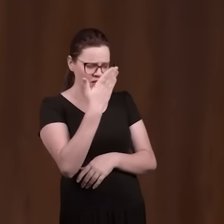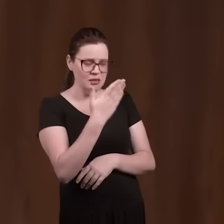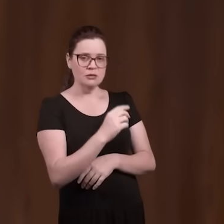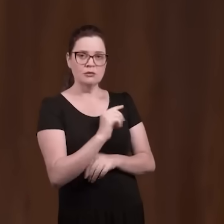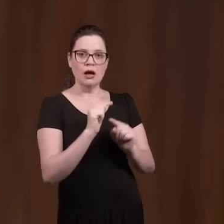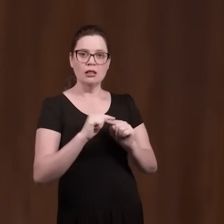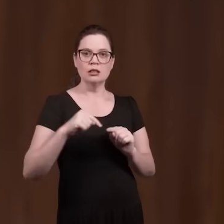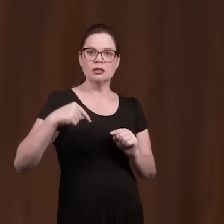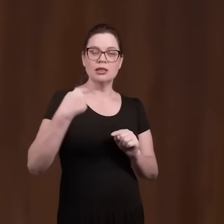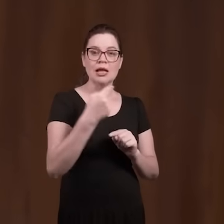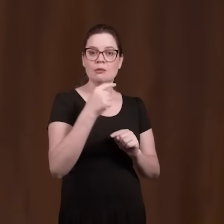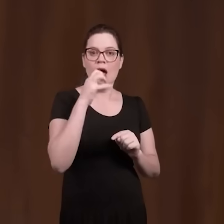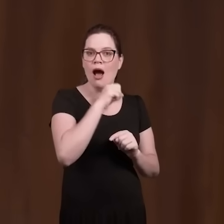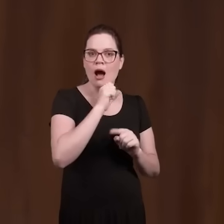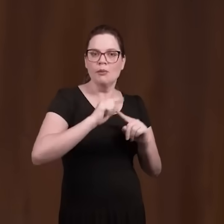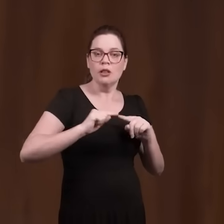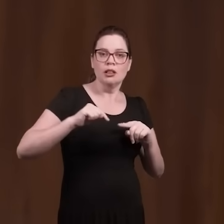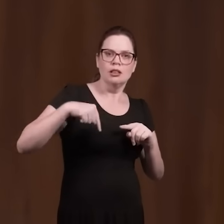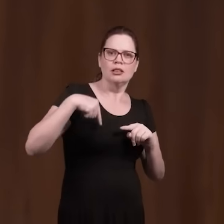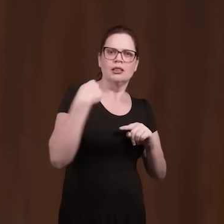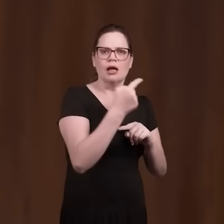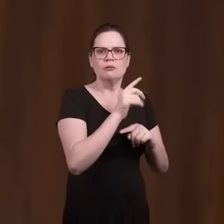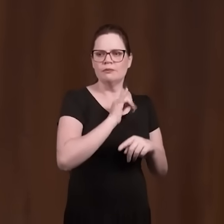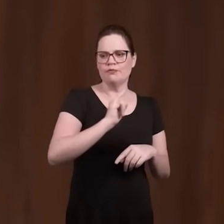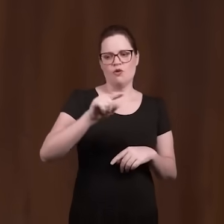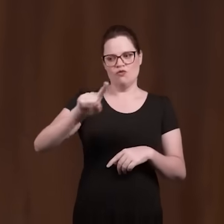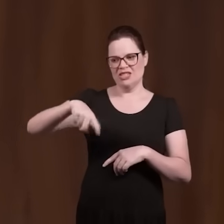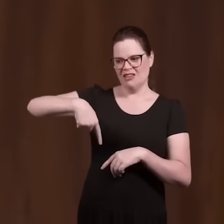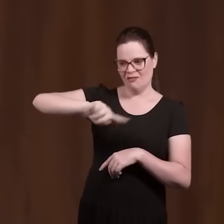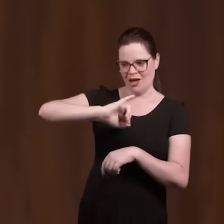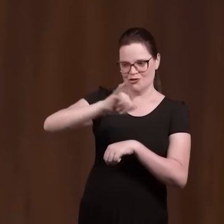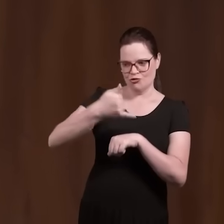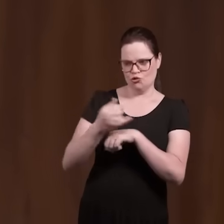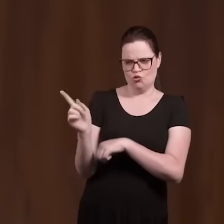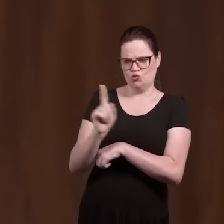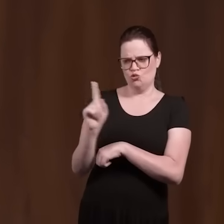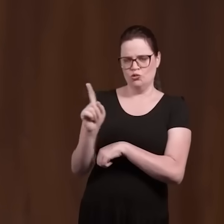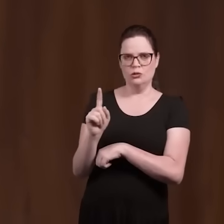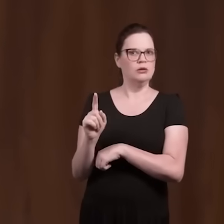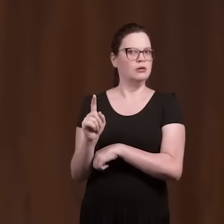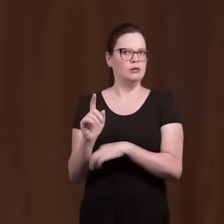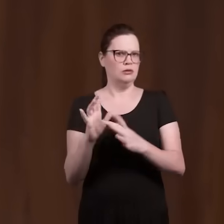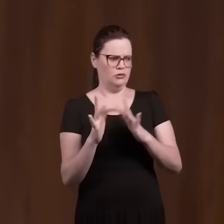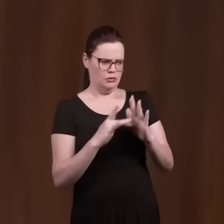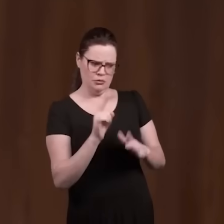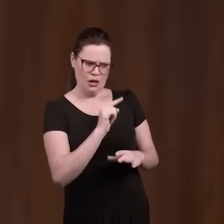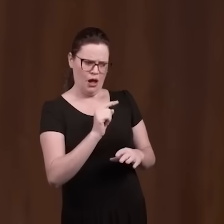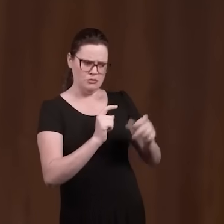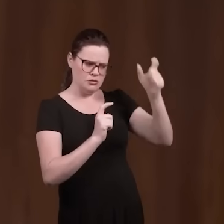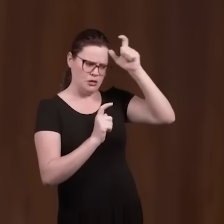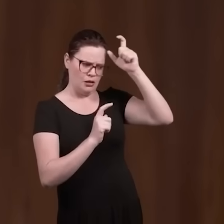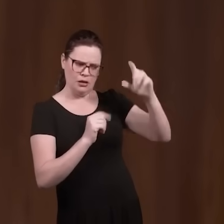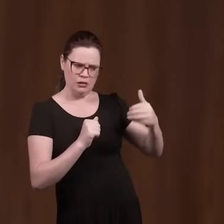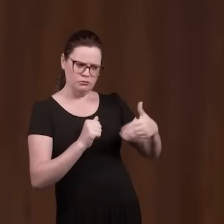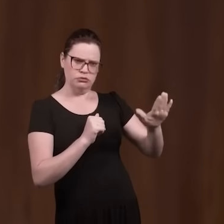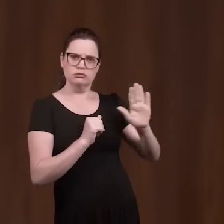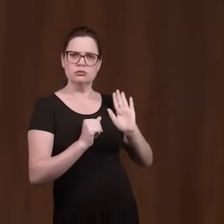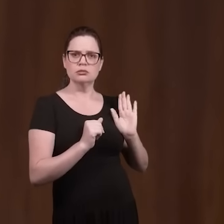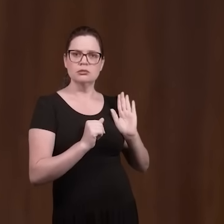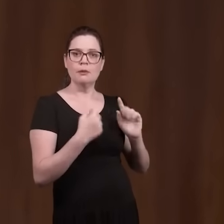ele comete esse desvio, né? Então, mostrando ali